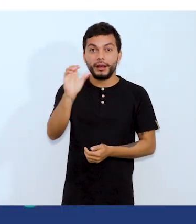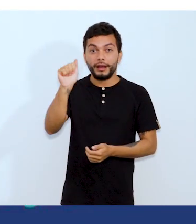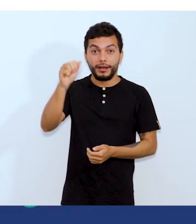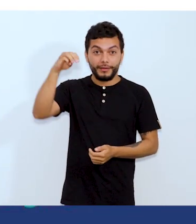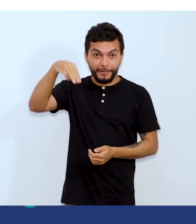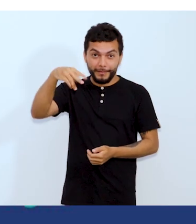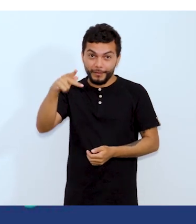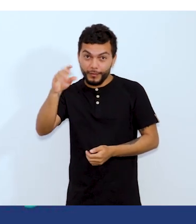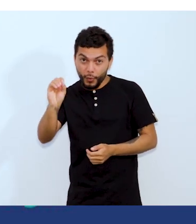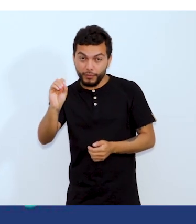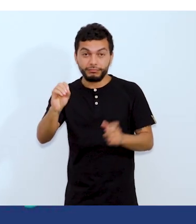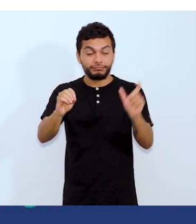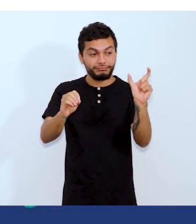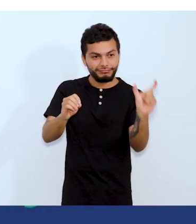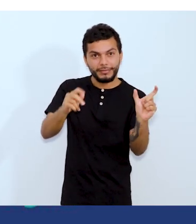Campo,